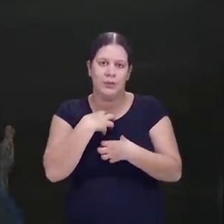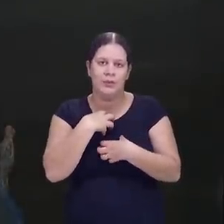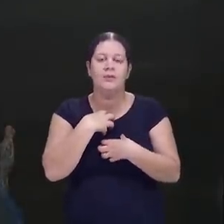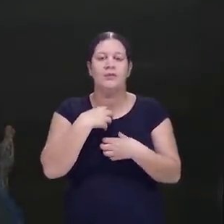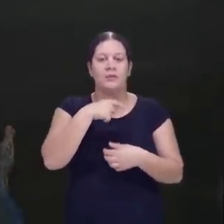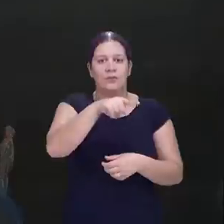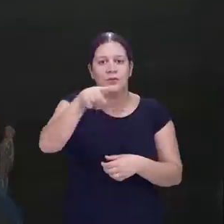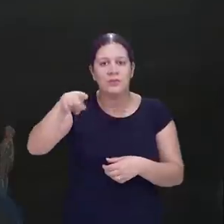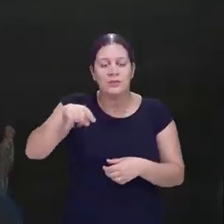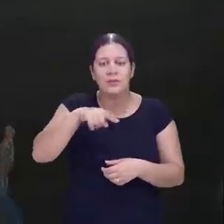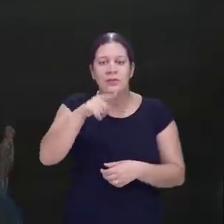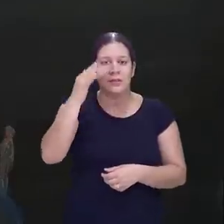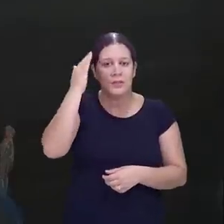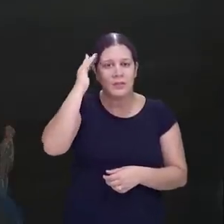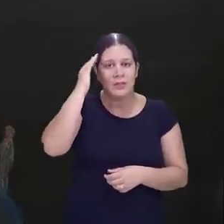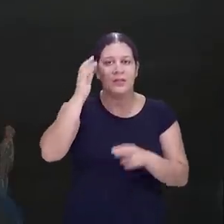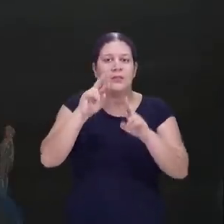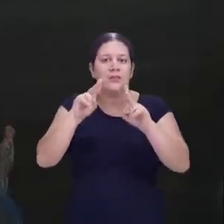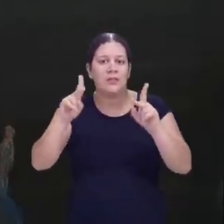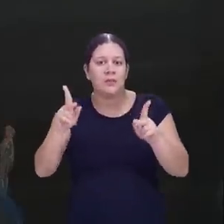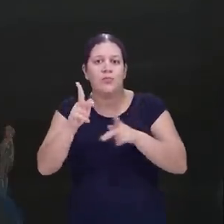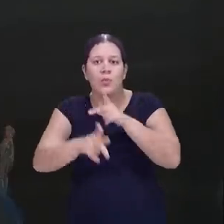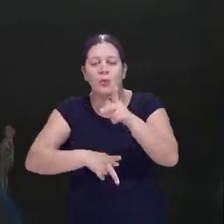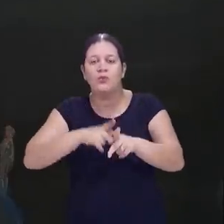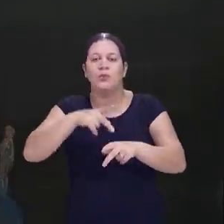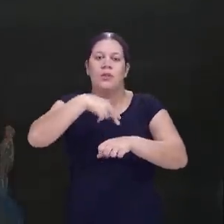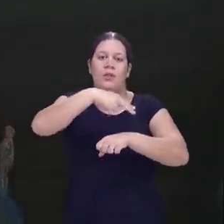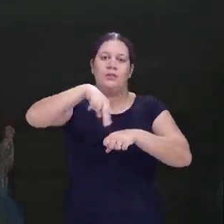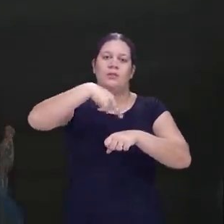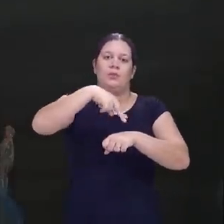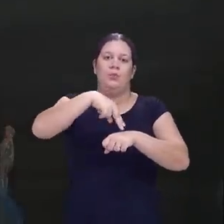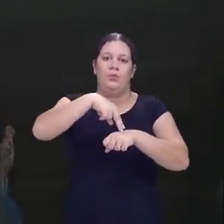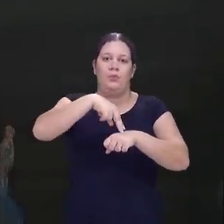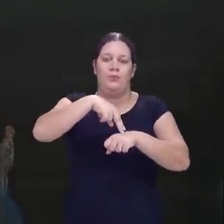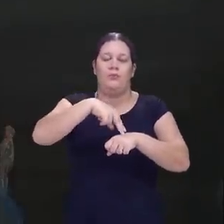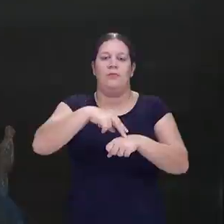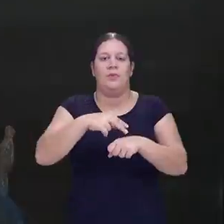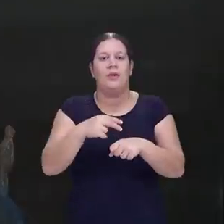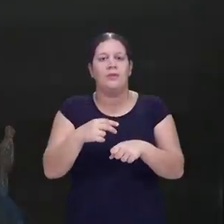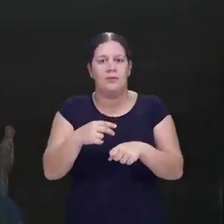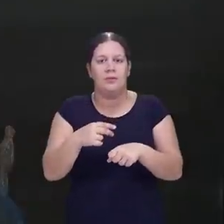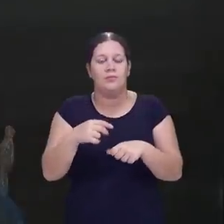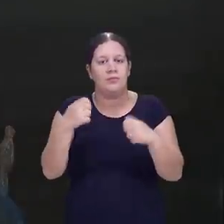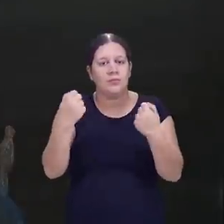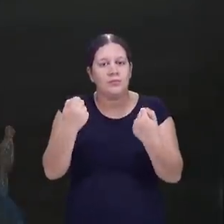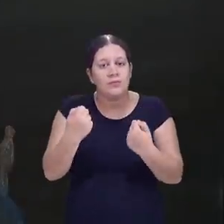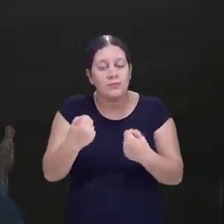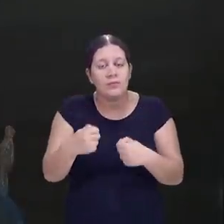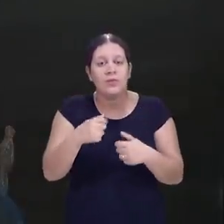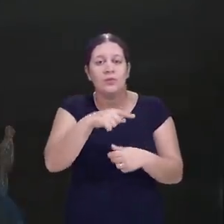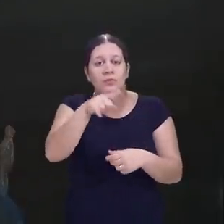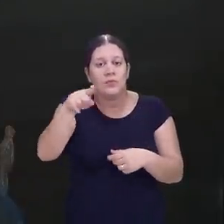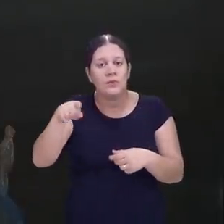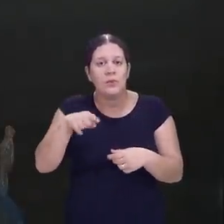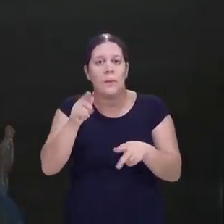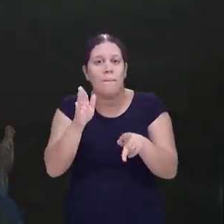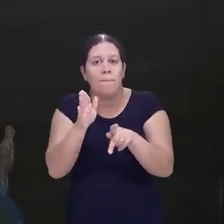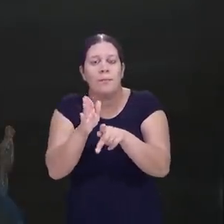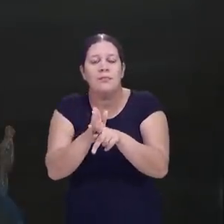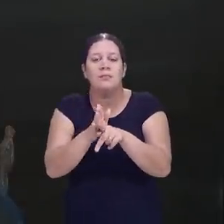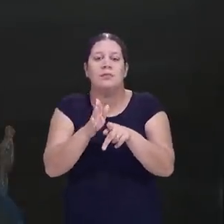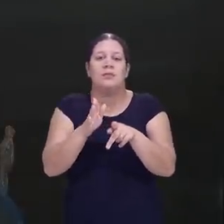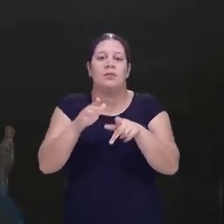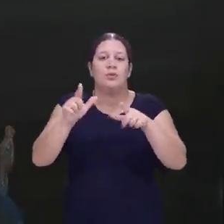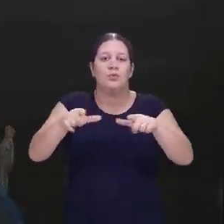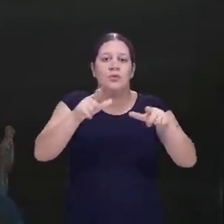sentimental. Vocês entendem a diferença entre povo e nação? Essa é a grande pegada. Quando você se